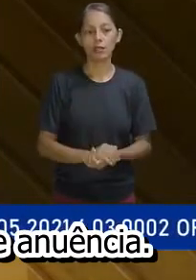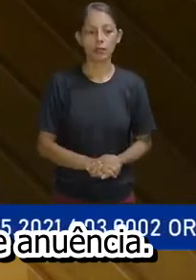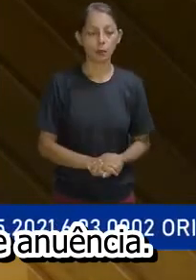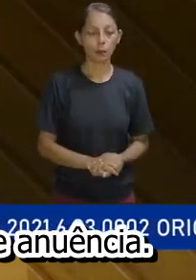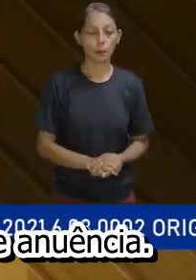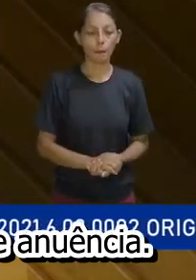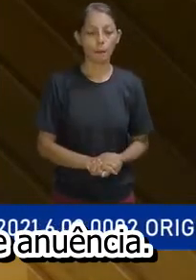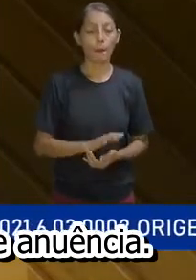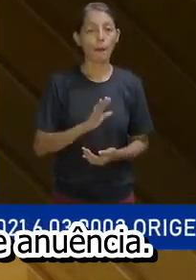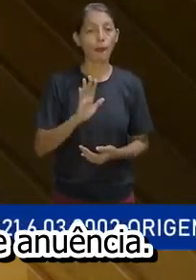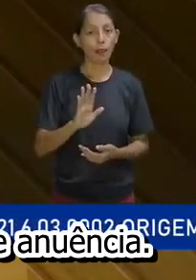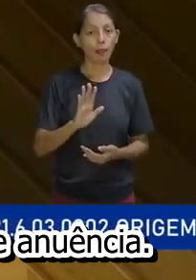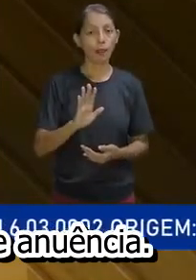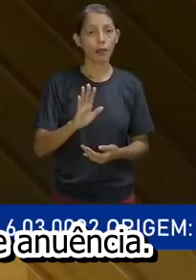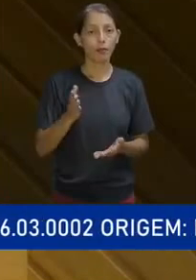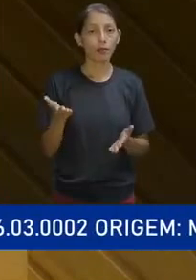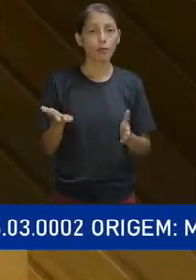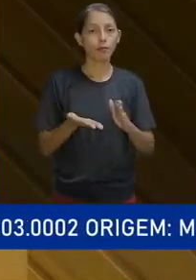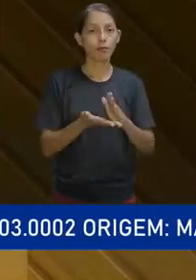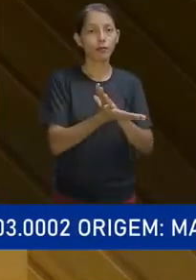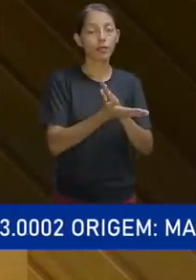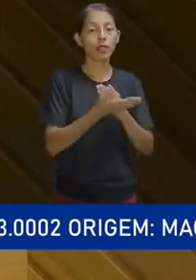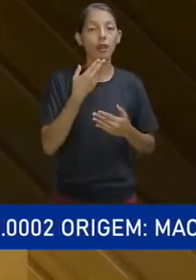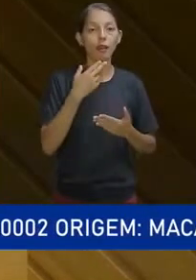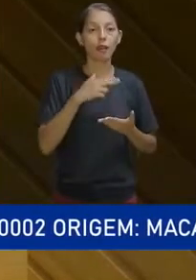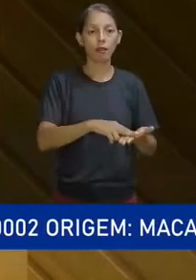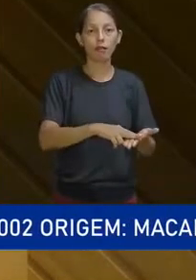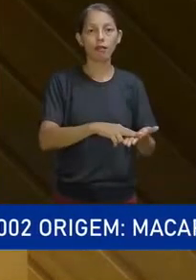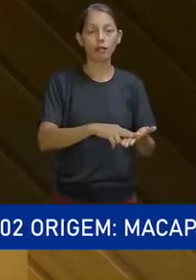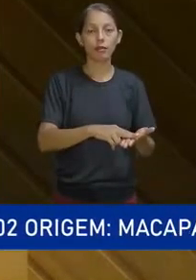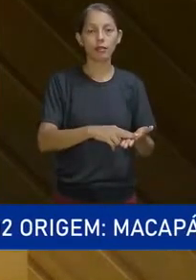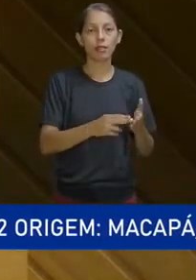juntou nos autos essa carta de anuência.